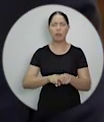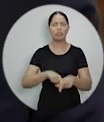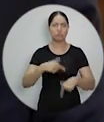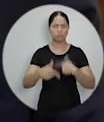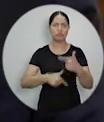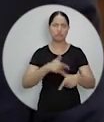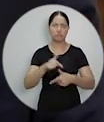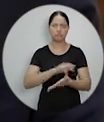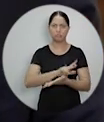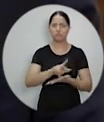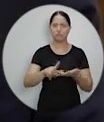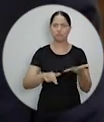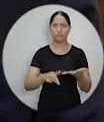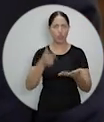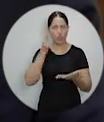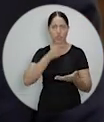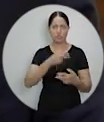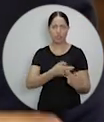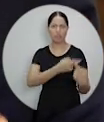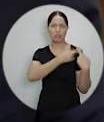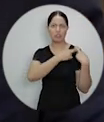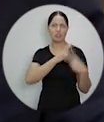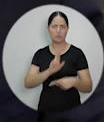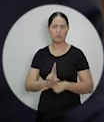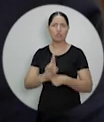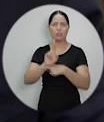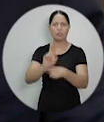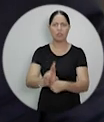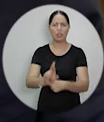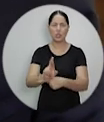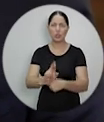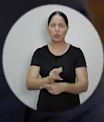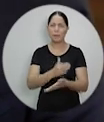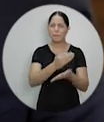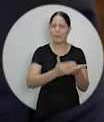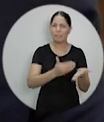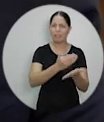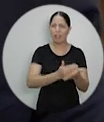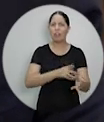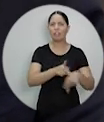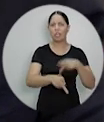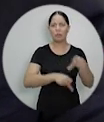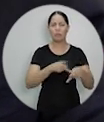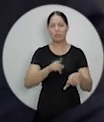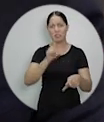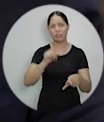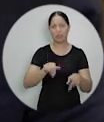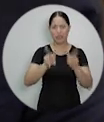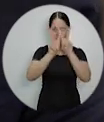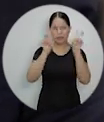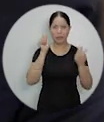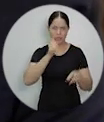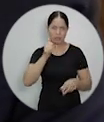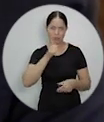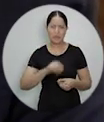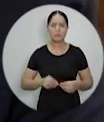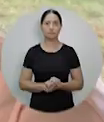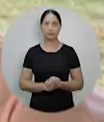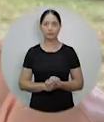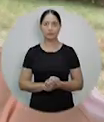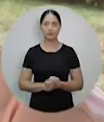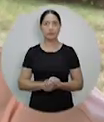consequentemente, responderem aos anseios de metade da população brasileira nas questões mais peculiares das